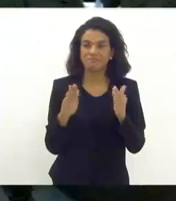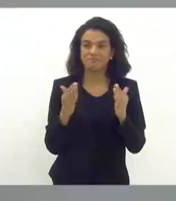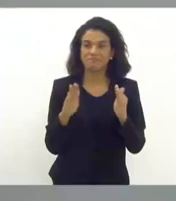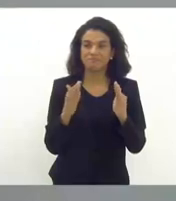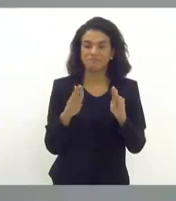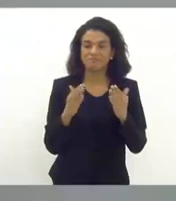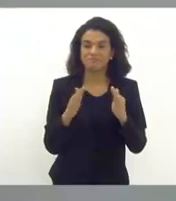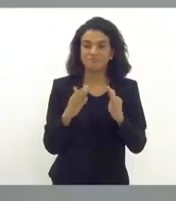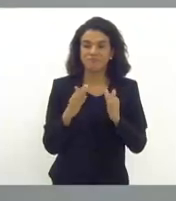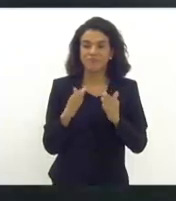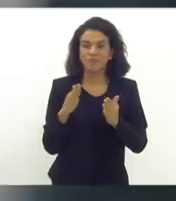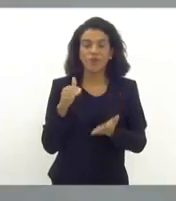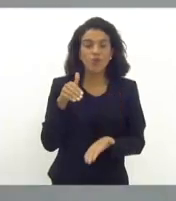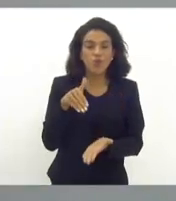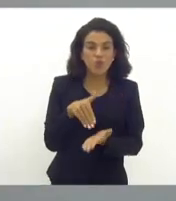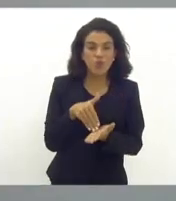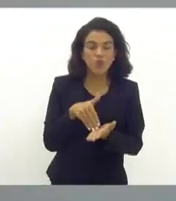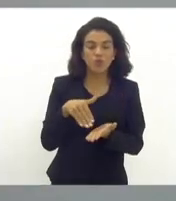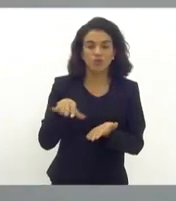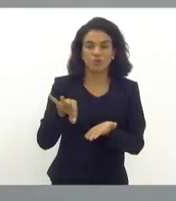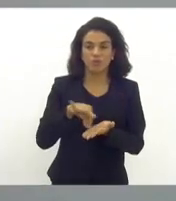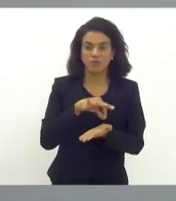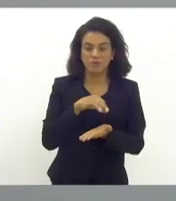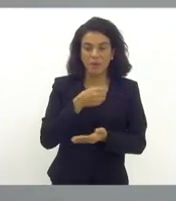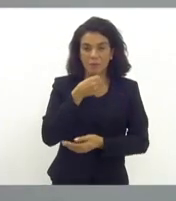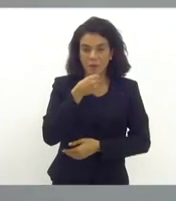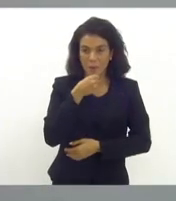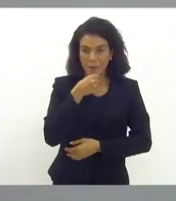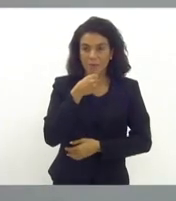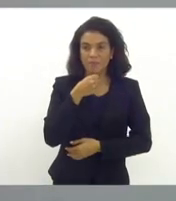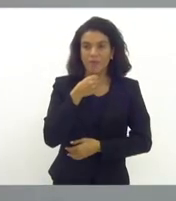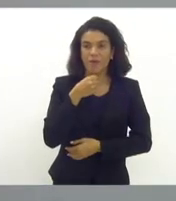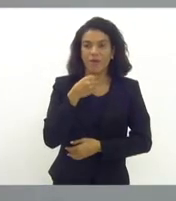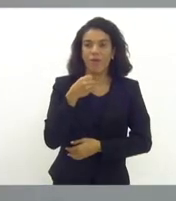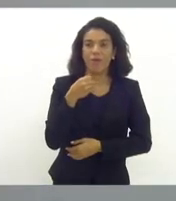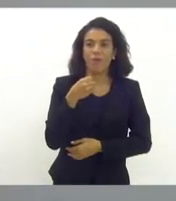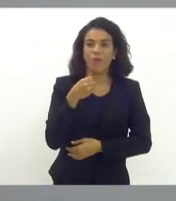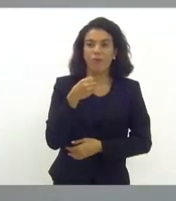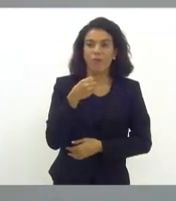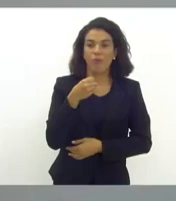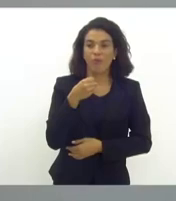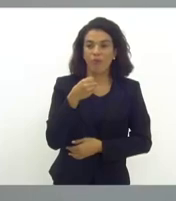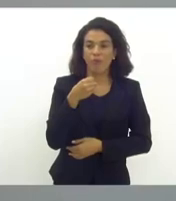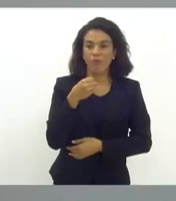o último inscrito é o César da Federação dos blocos afro